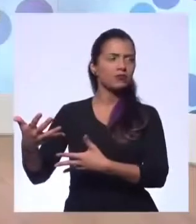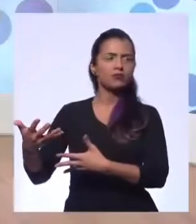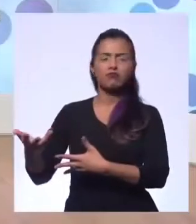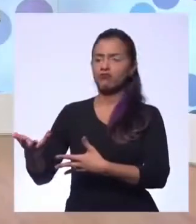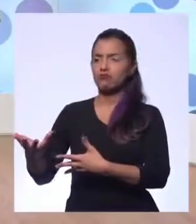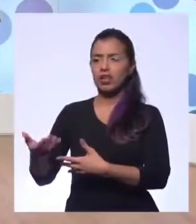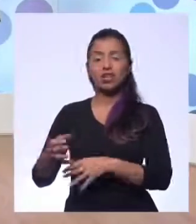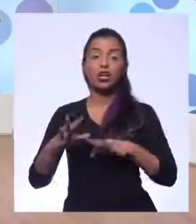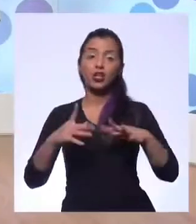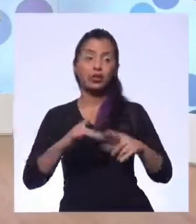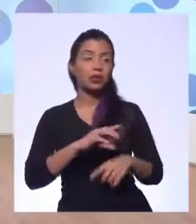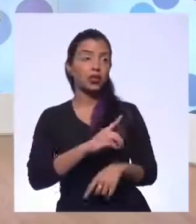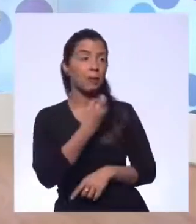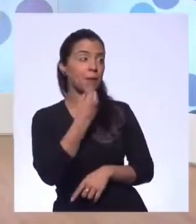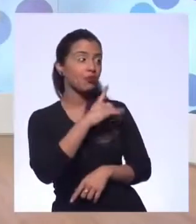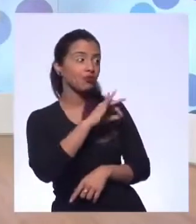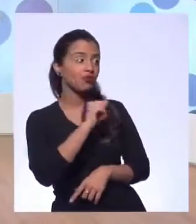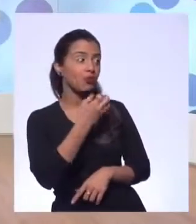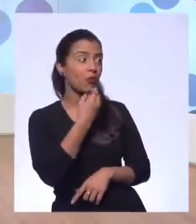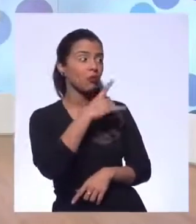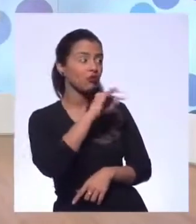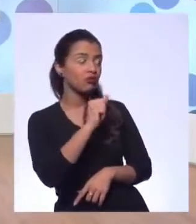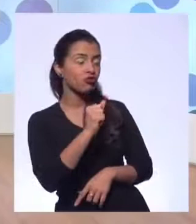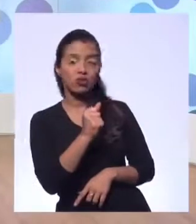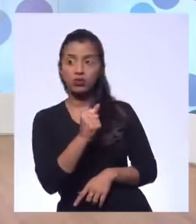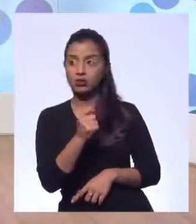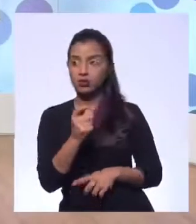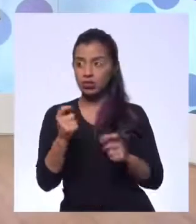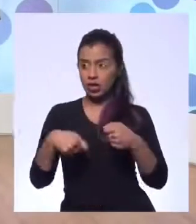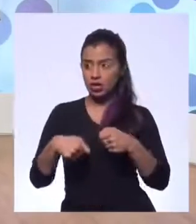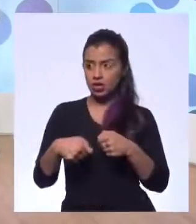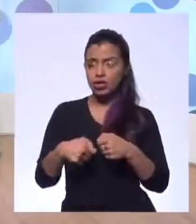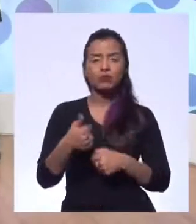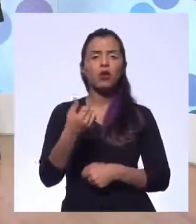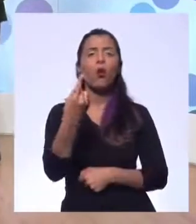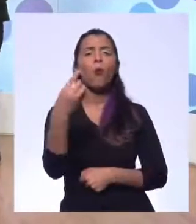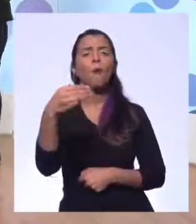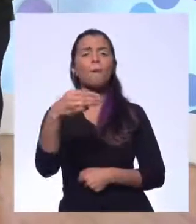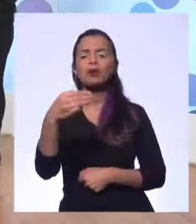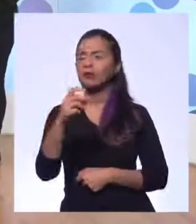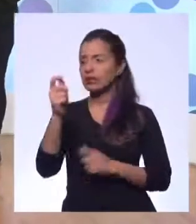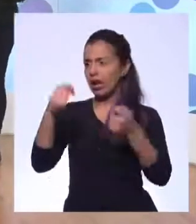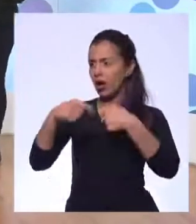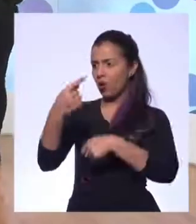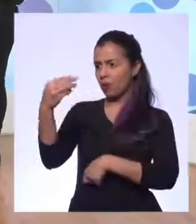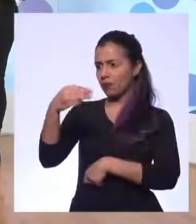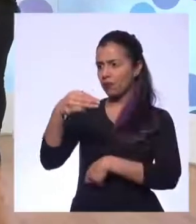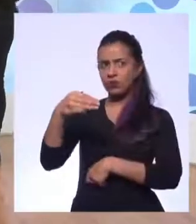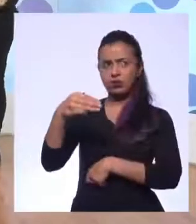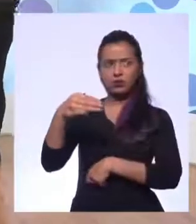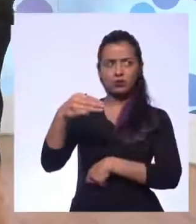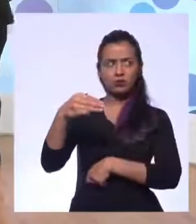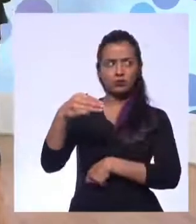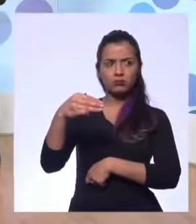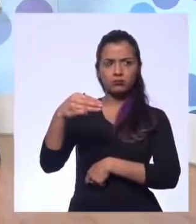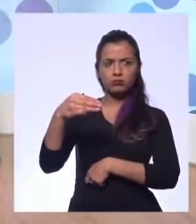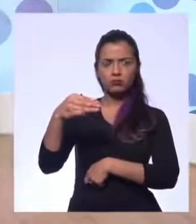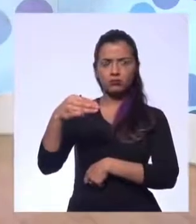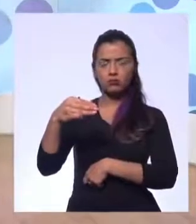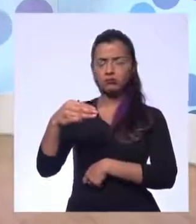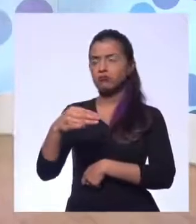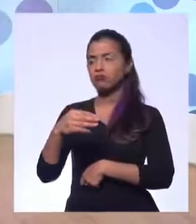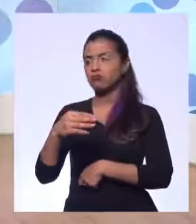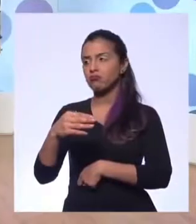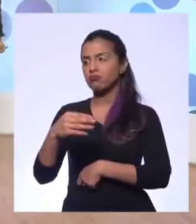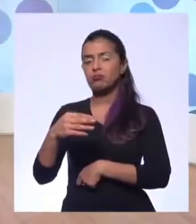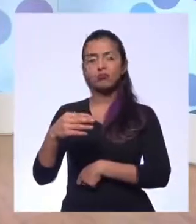dia, oi, bom dia, né? Opa, então bora lá. Deixa um minutinho, Mônica. Tem como deixar, gente? Ah, não. Ah, tudo bem. Aqui é ao vivo.